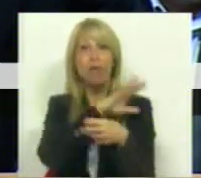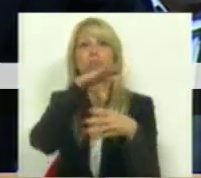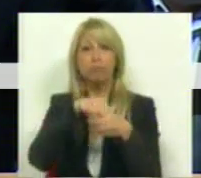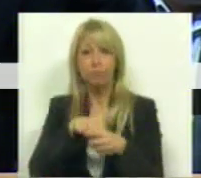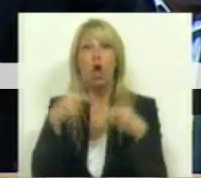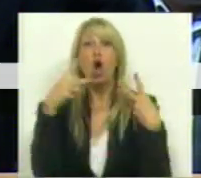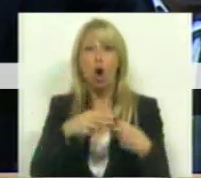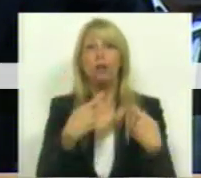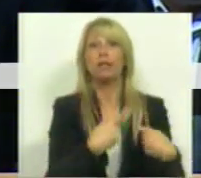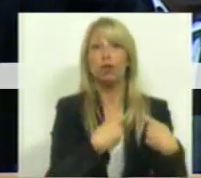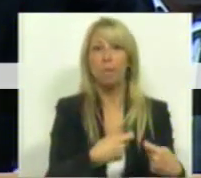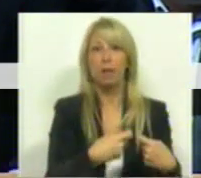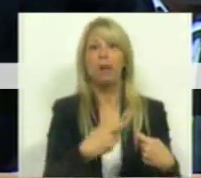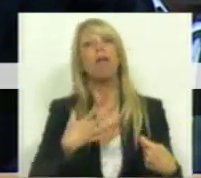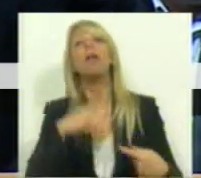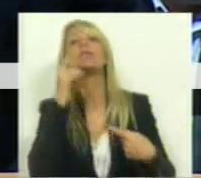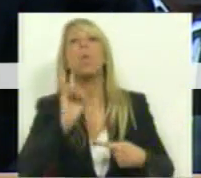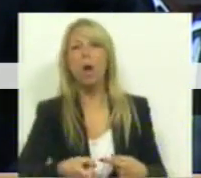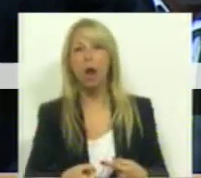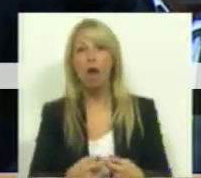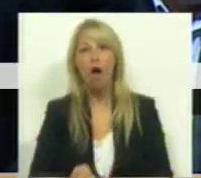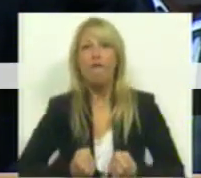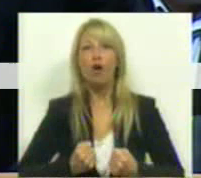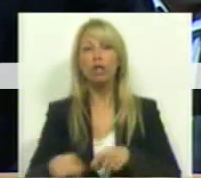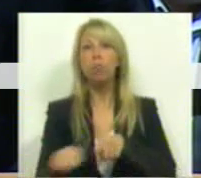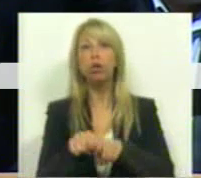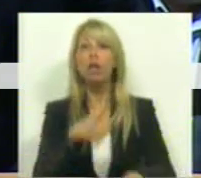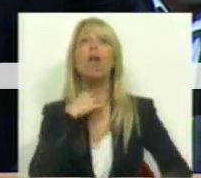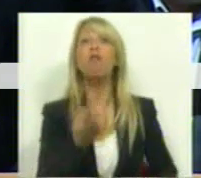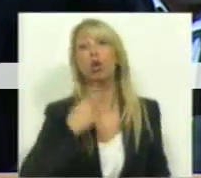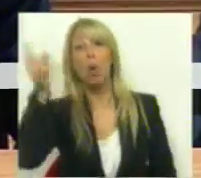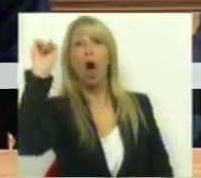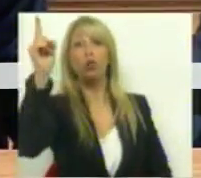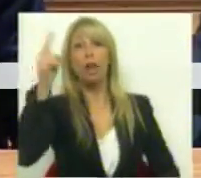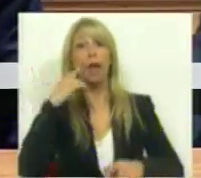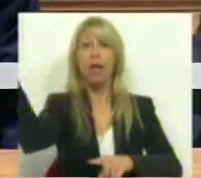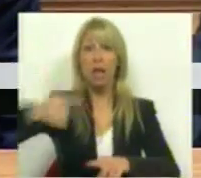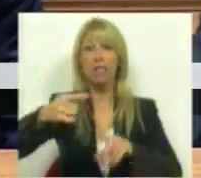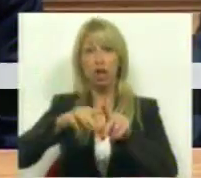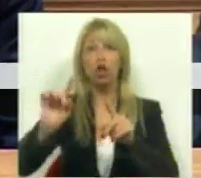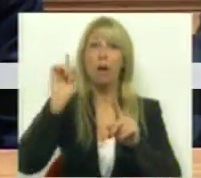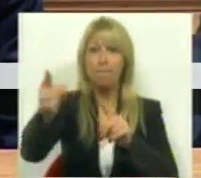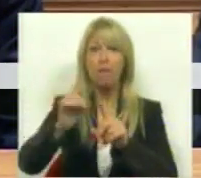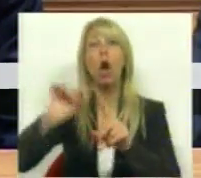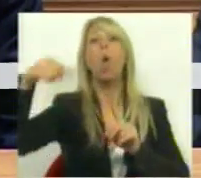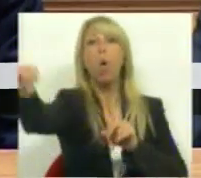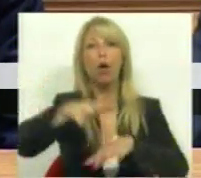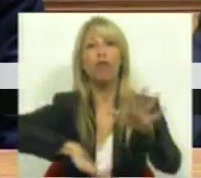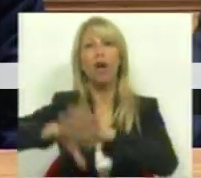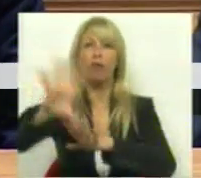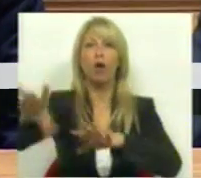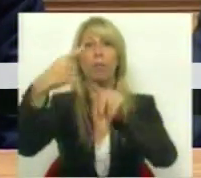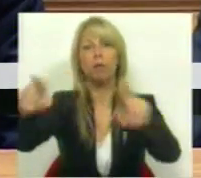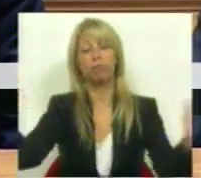orçamento não tem força política, não tem voz, não tem autoridade para exigir que outros façam de maneira diferente. O Sr. Primeiro-Ministro, o seu